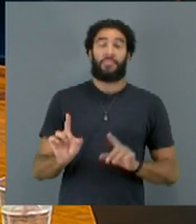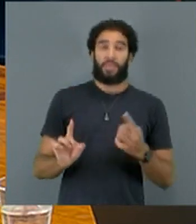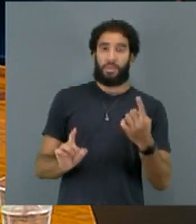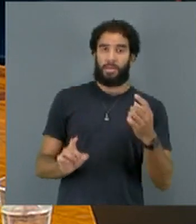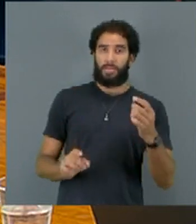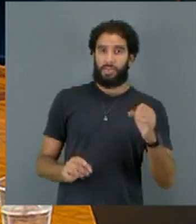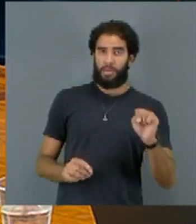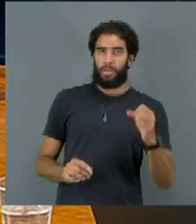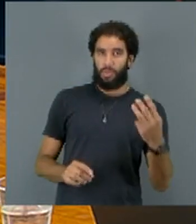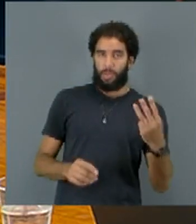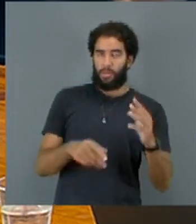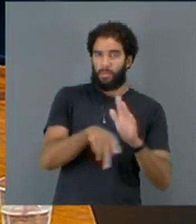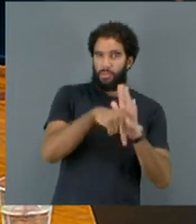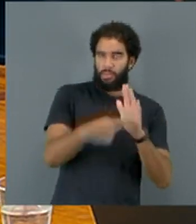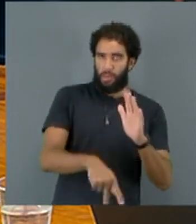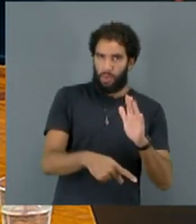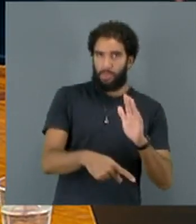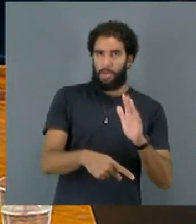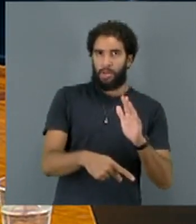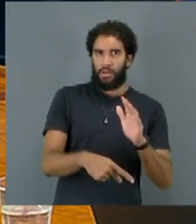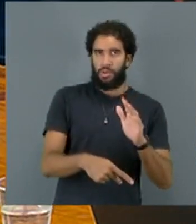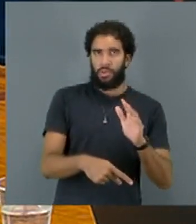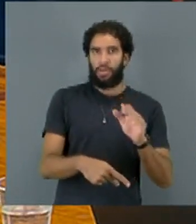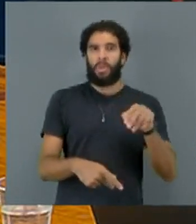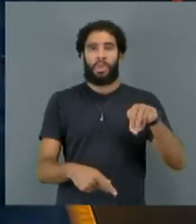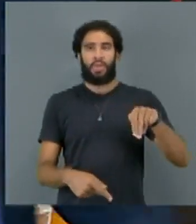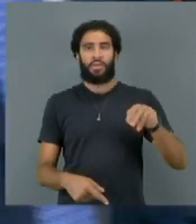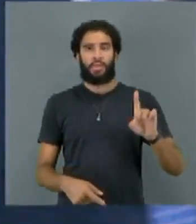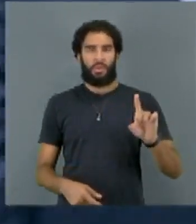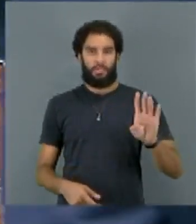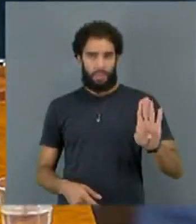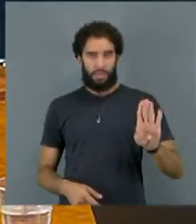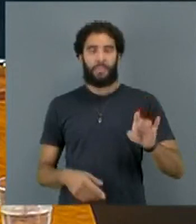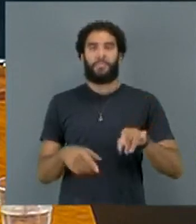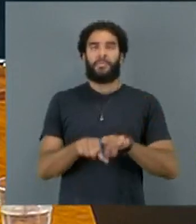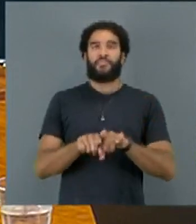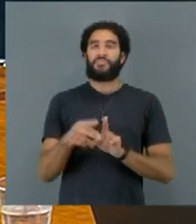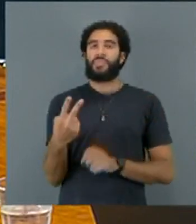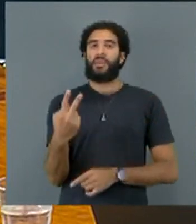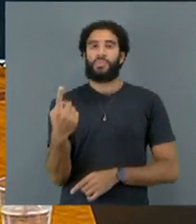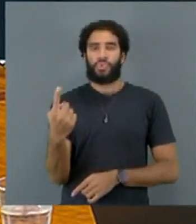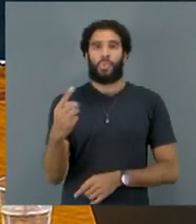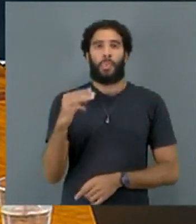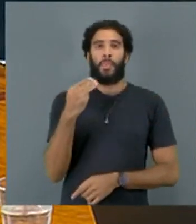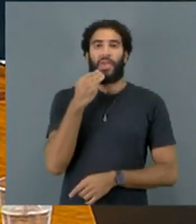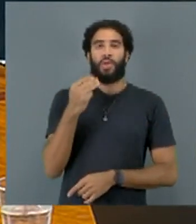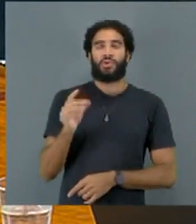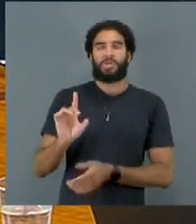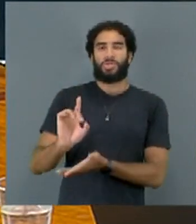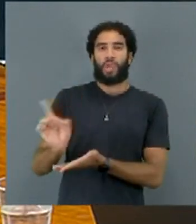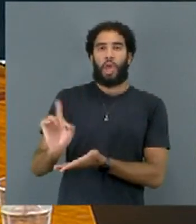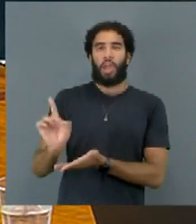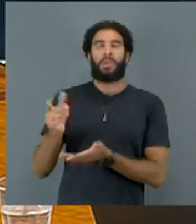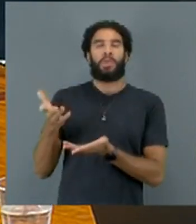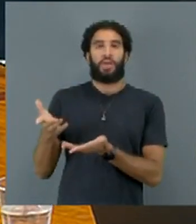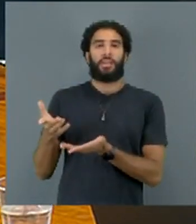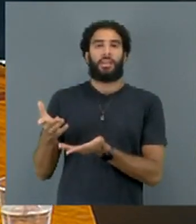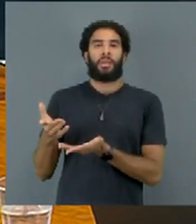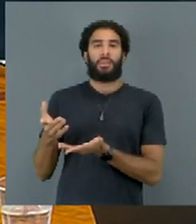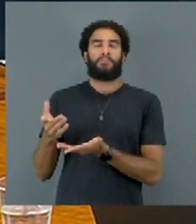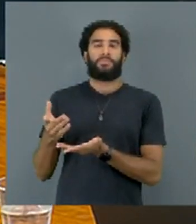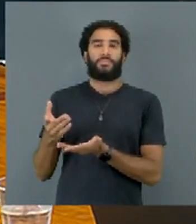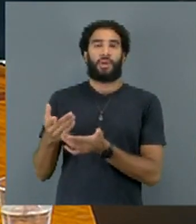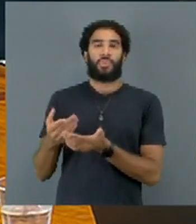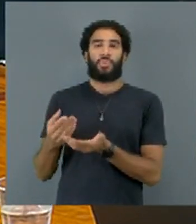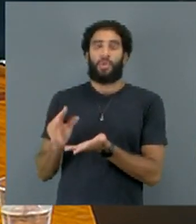dólares financiados pelo NDB e 21 milhões de dólares como contrapartida do